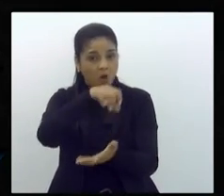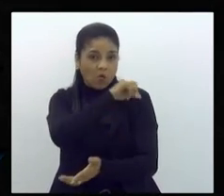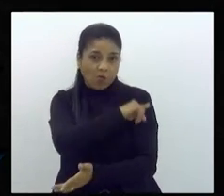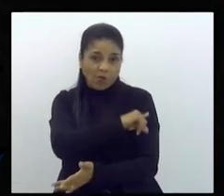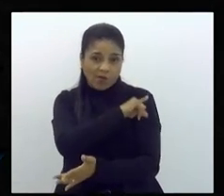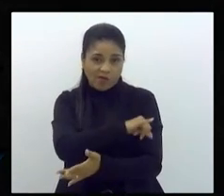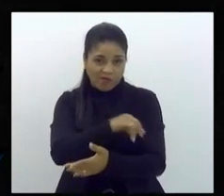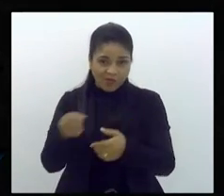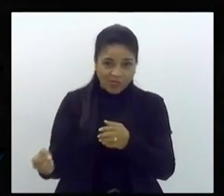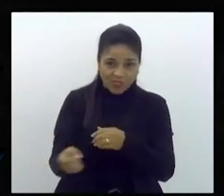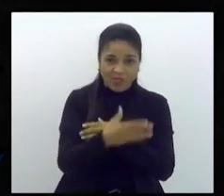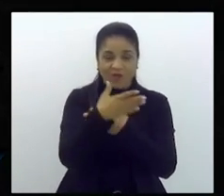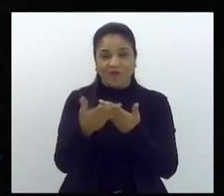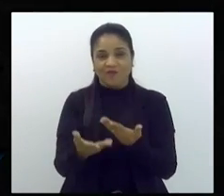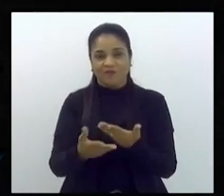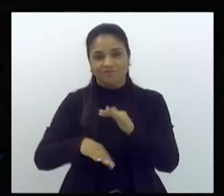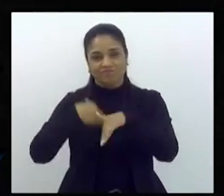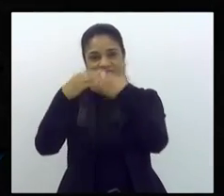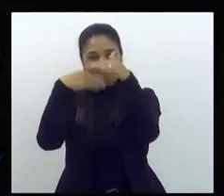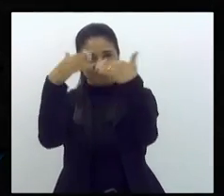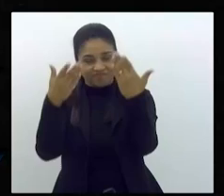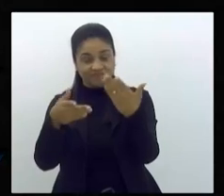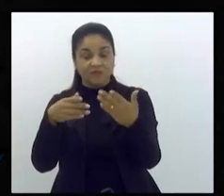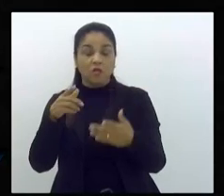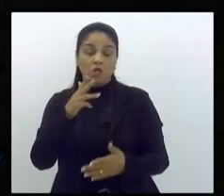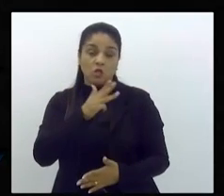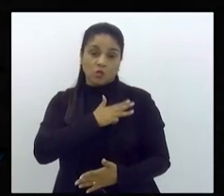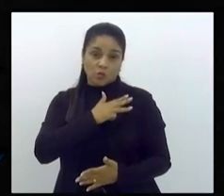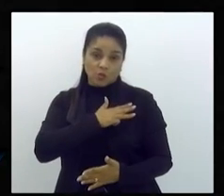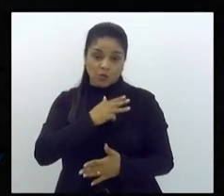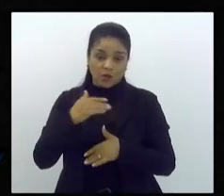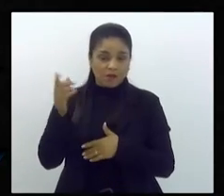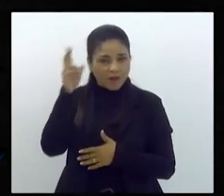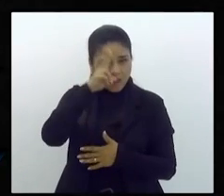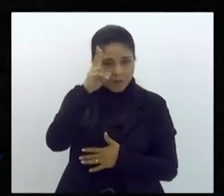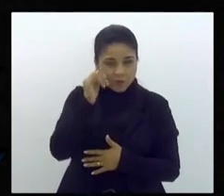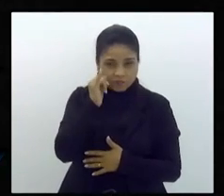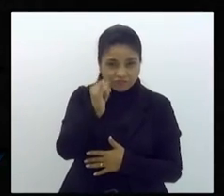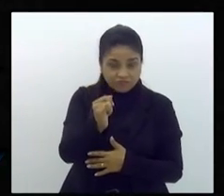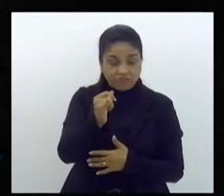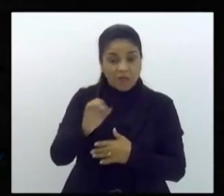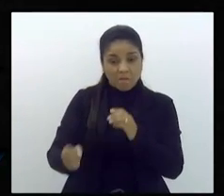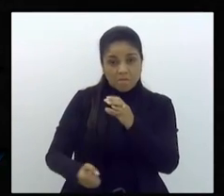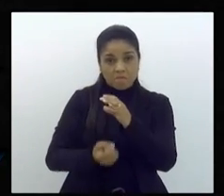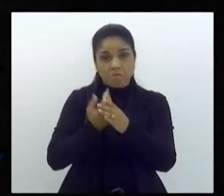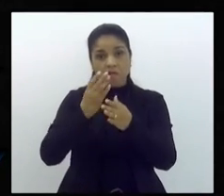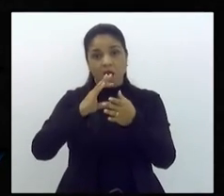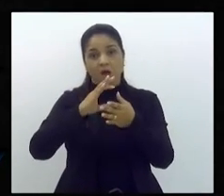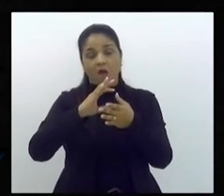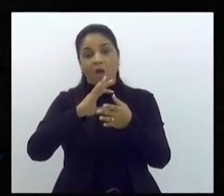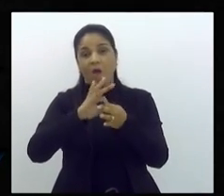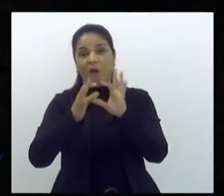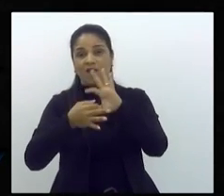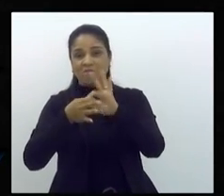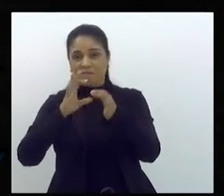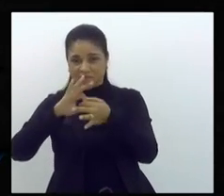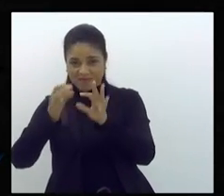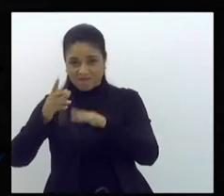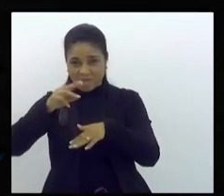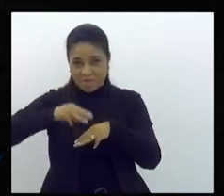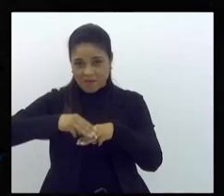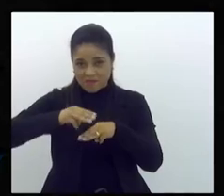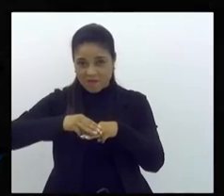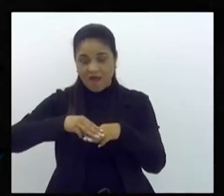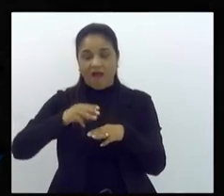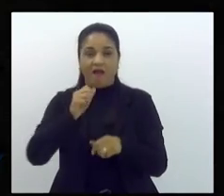inovação Lula lembrou que foi durante o seu governo que se criou a Olimpíadas de Matemática para alunos e alunas das